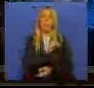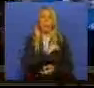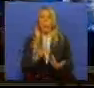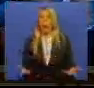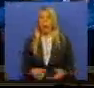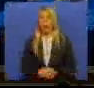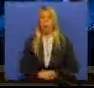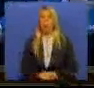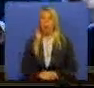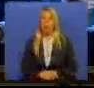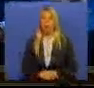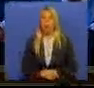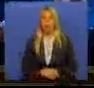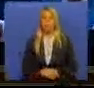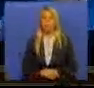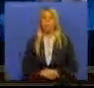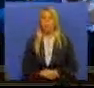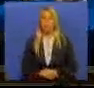Muito bem.